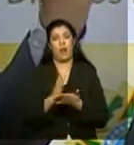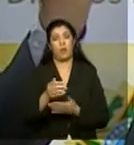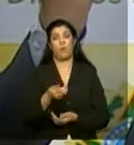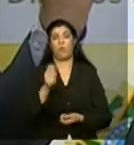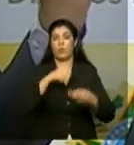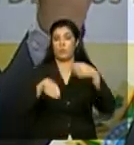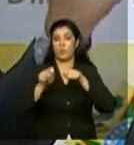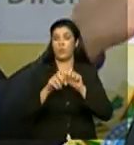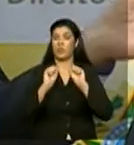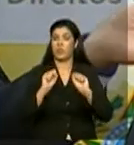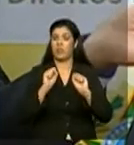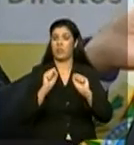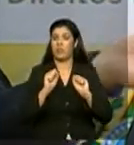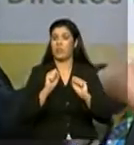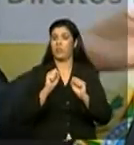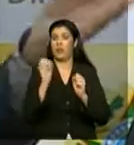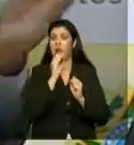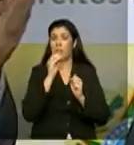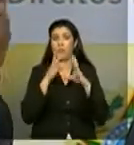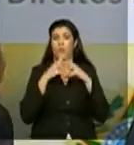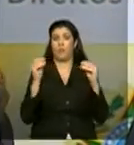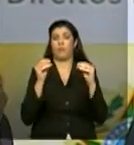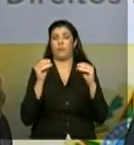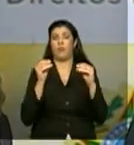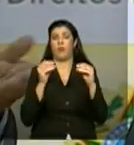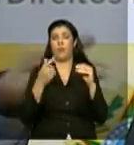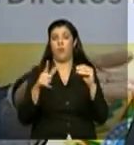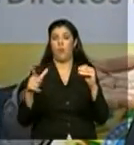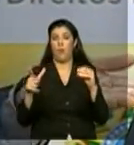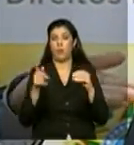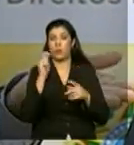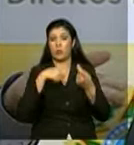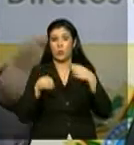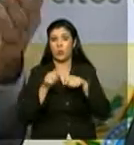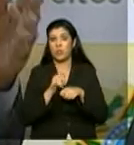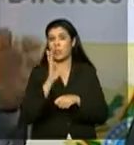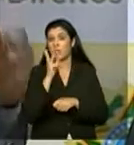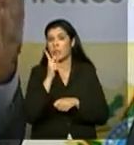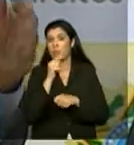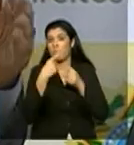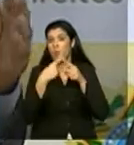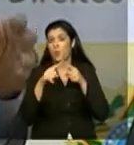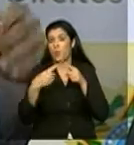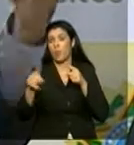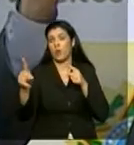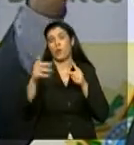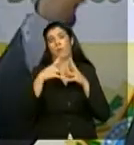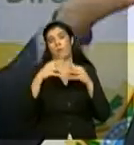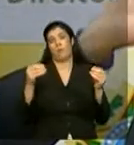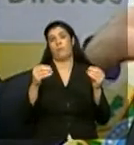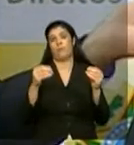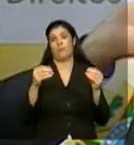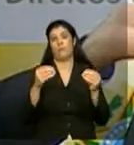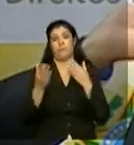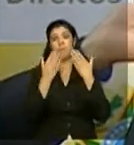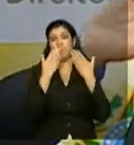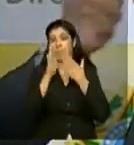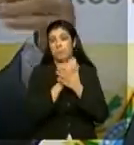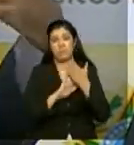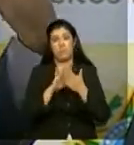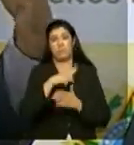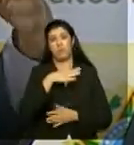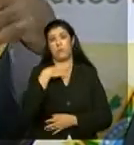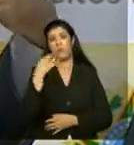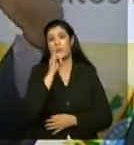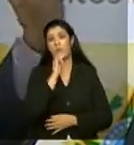desaparecer também na substância que podem aparecer e que sem embargo não tem nada que ver com ele na moto é